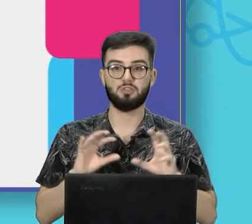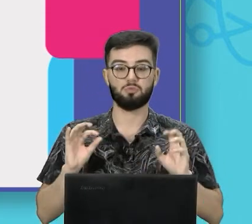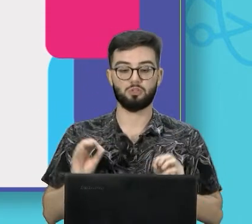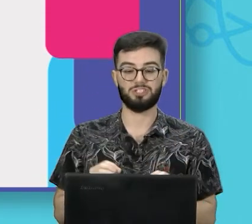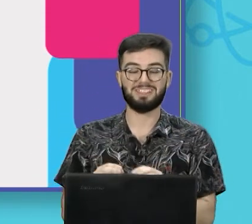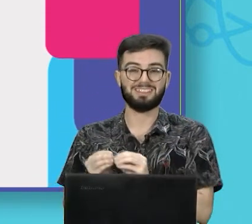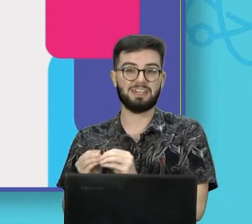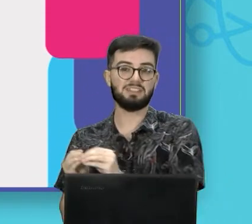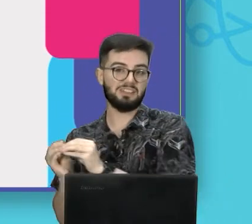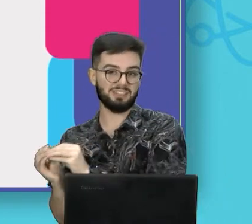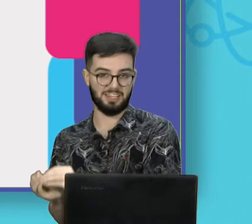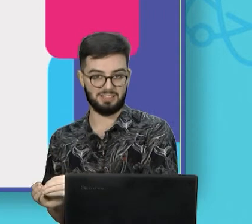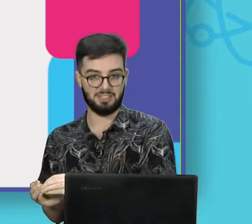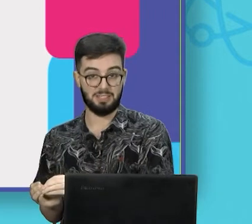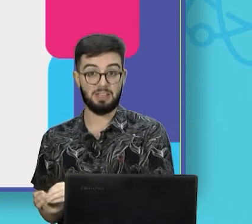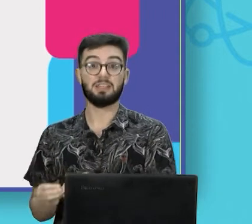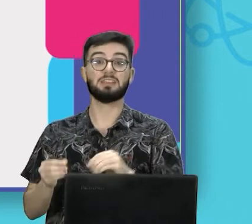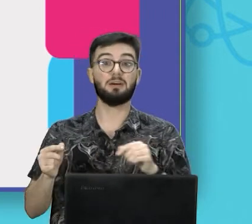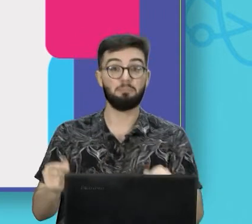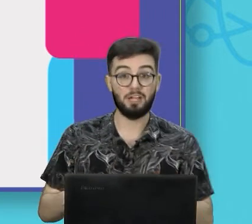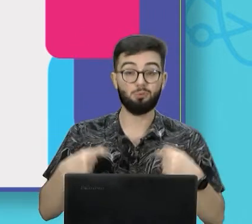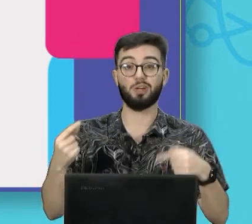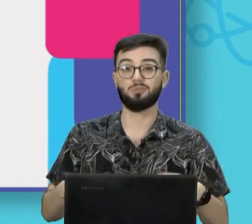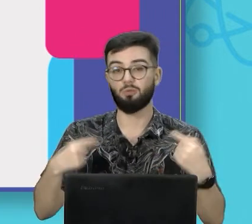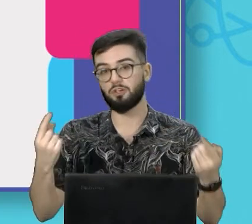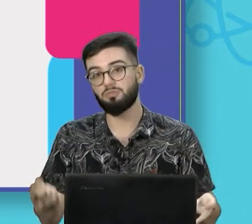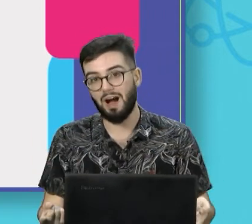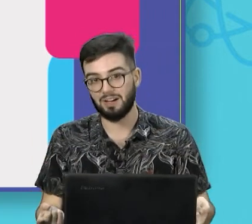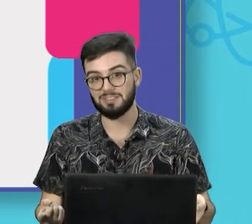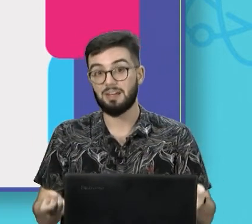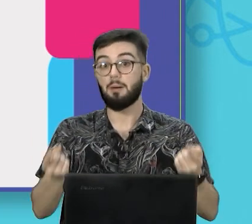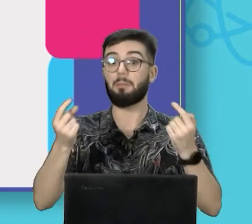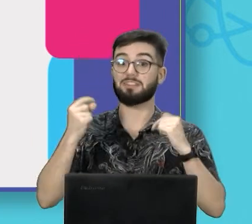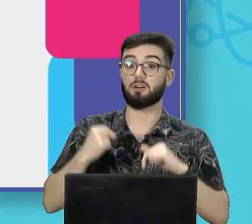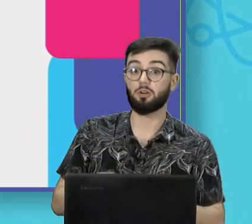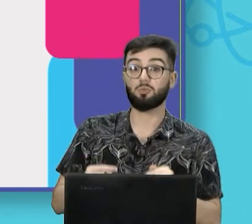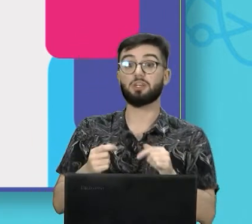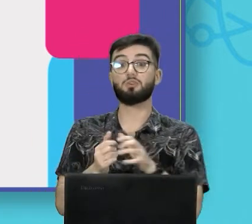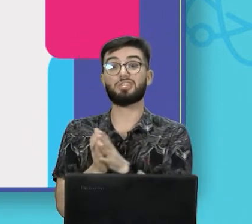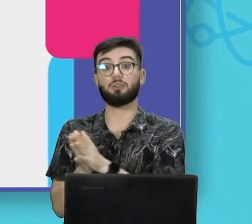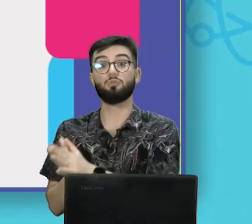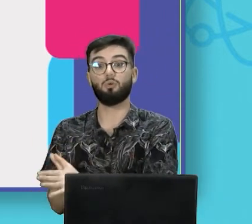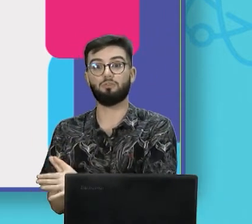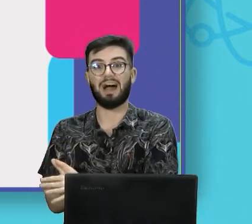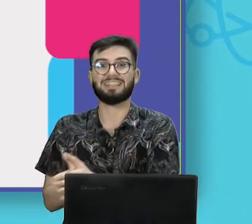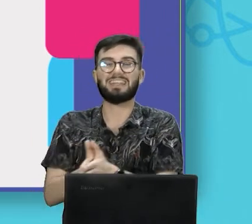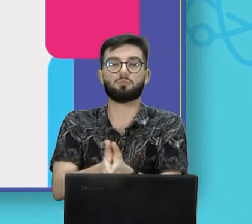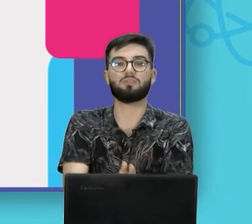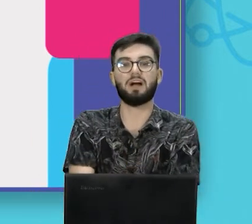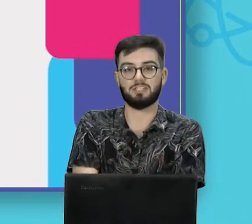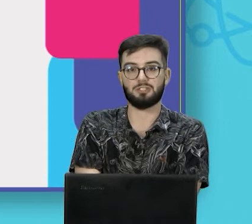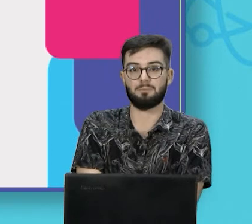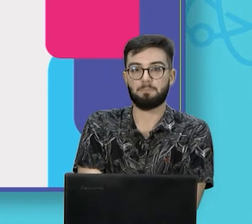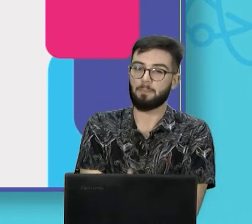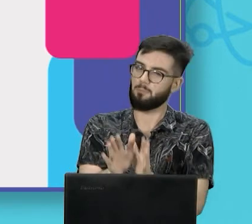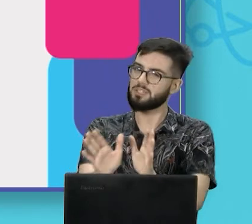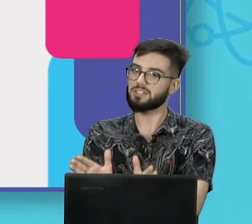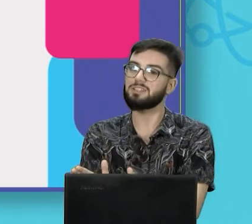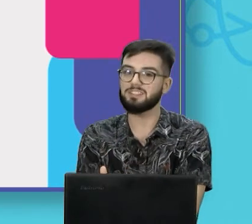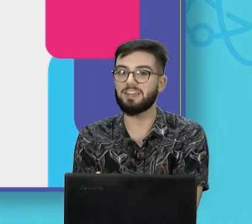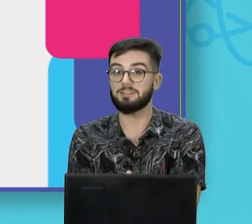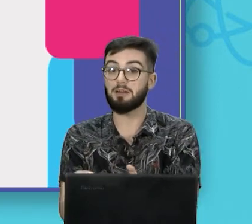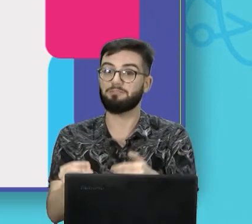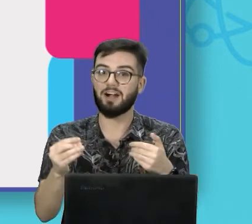constituição que nós vamos discutir eu já de 37 também durante o governo Vargas mas agora durante o estado novo a ditadura varguista